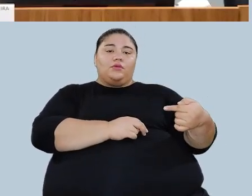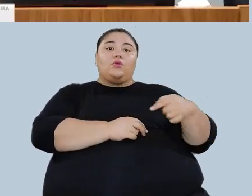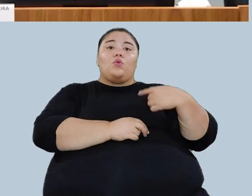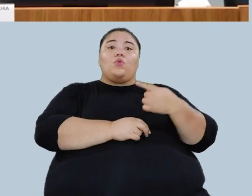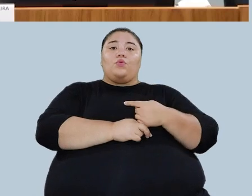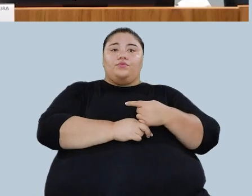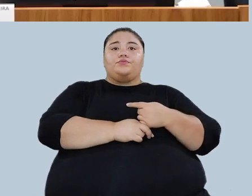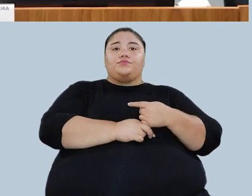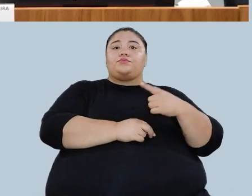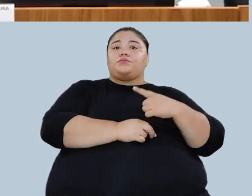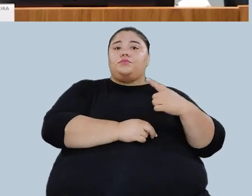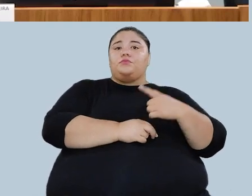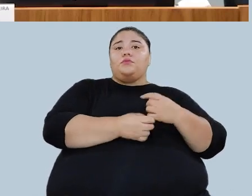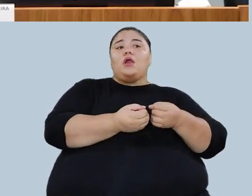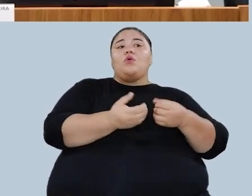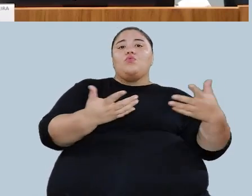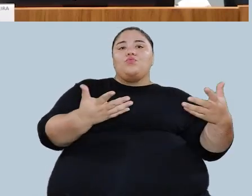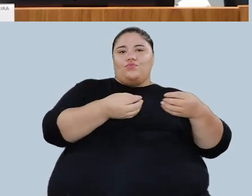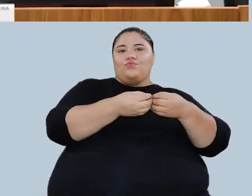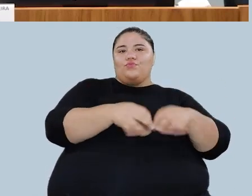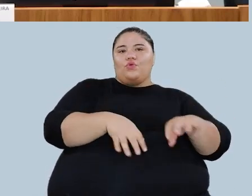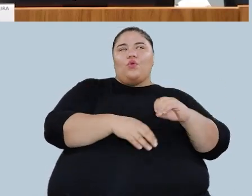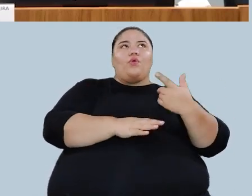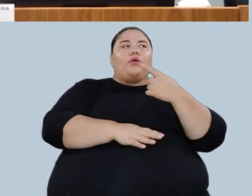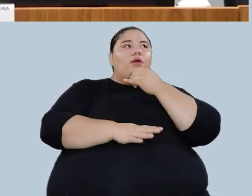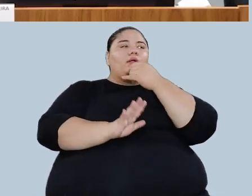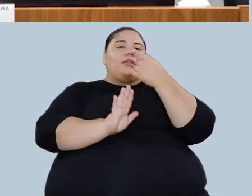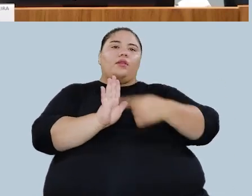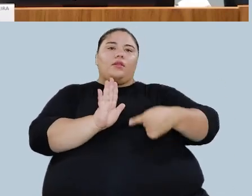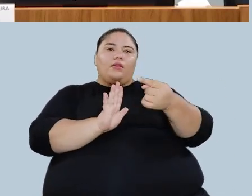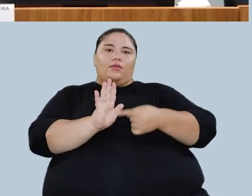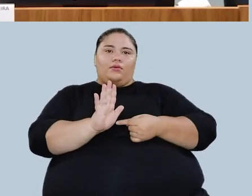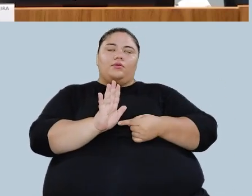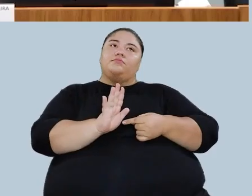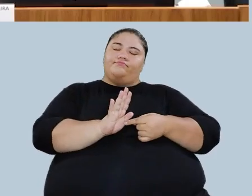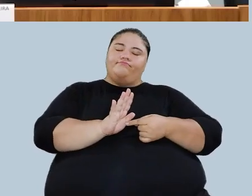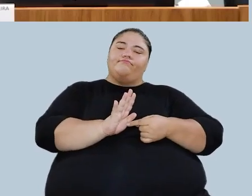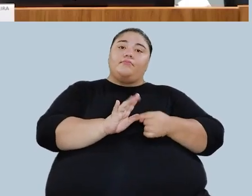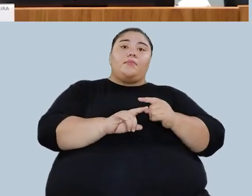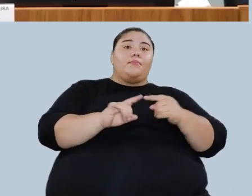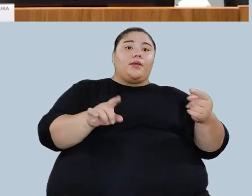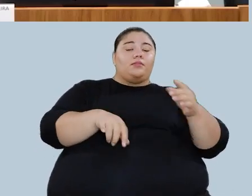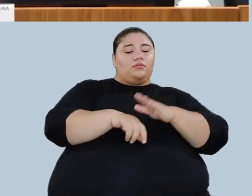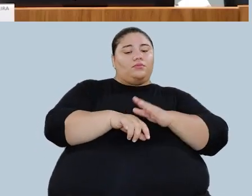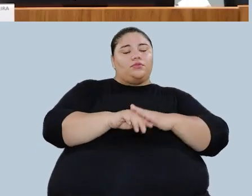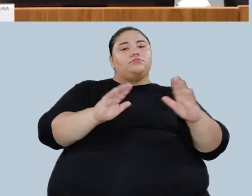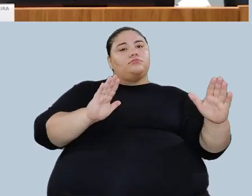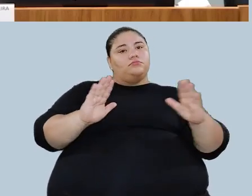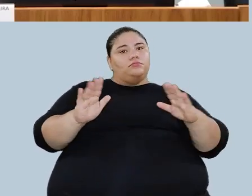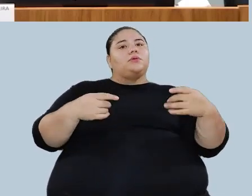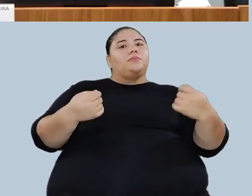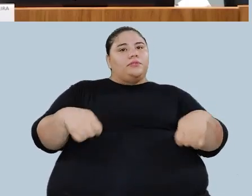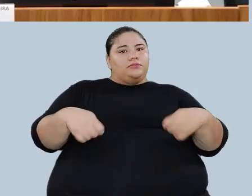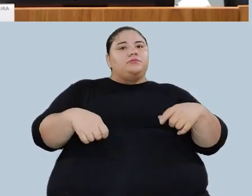nós tenhamos aí alguma afetação, digamos, à neutralidade, etc. Então, é lógico que haverá um período de transição, precisaria ter